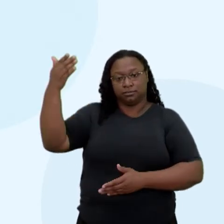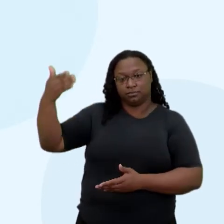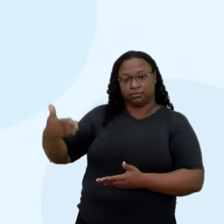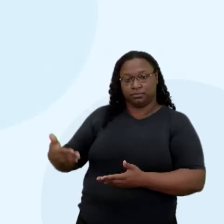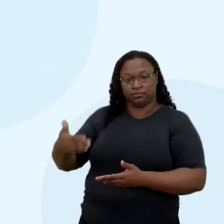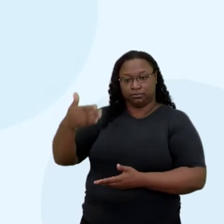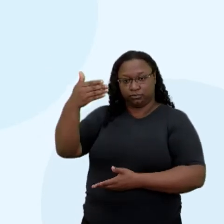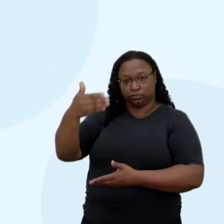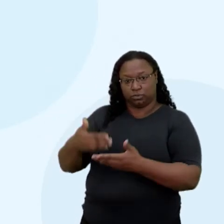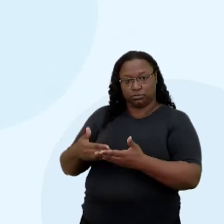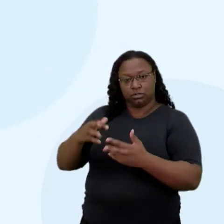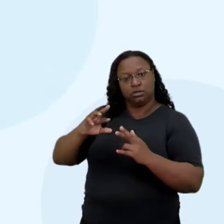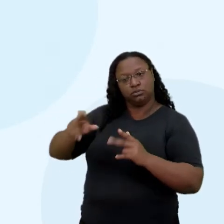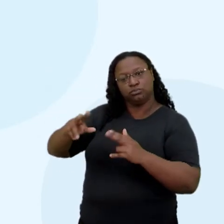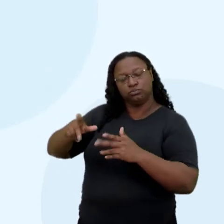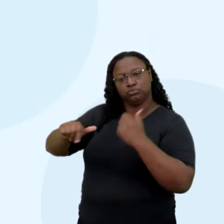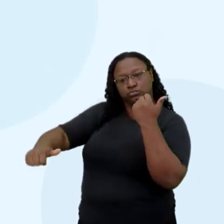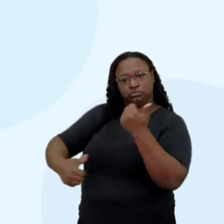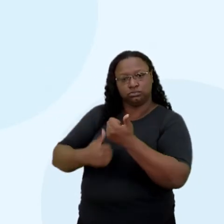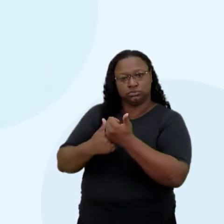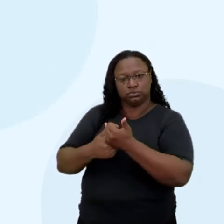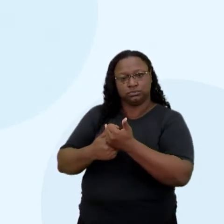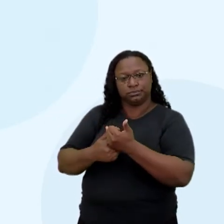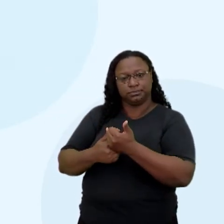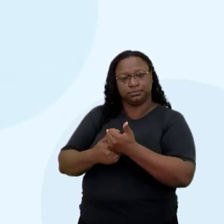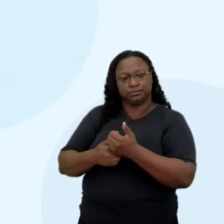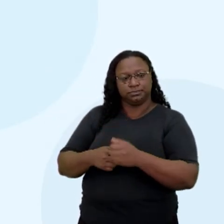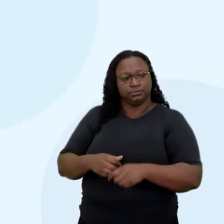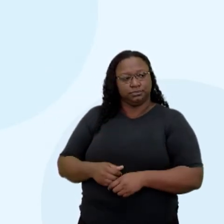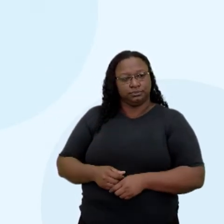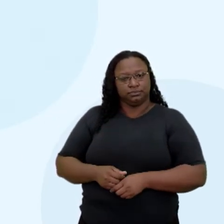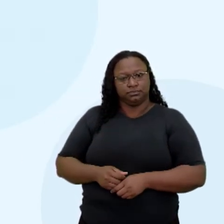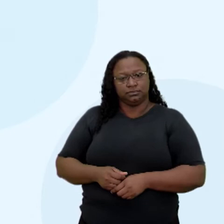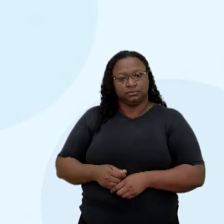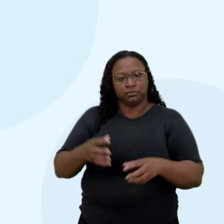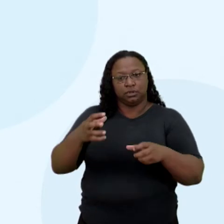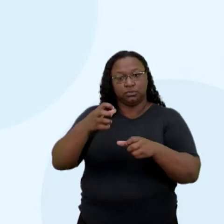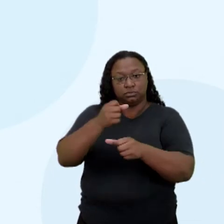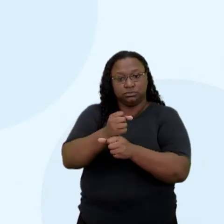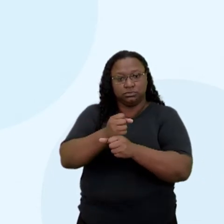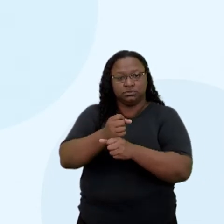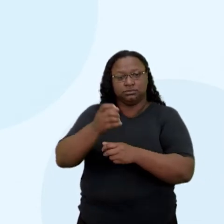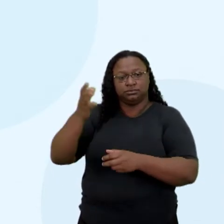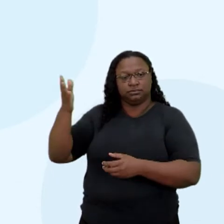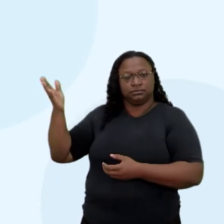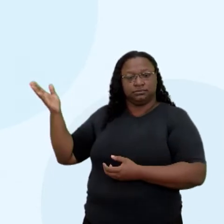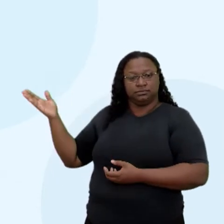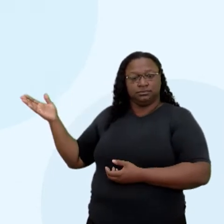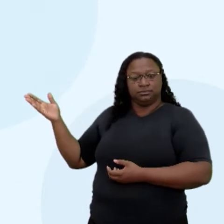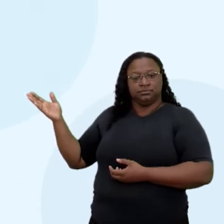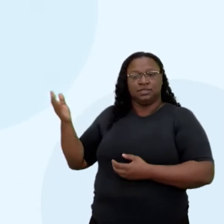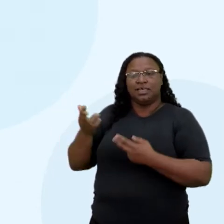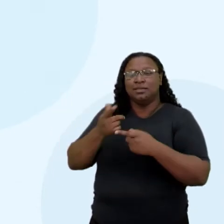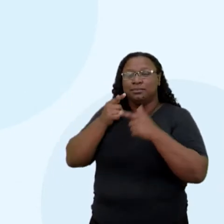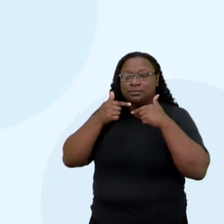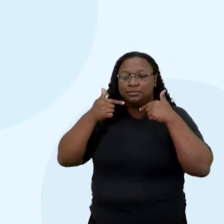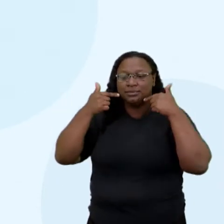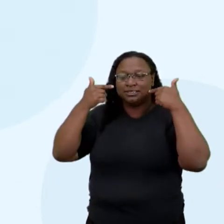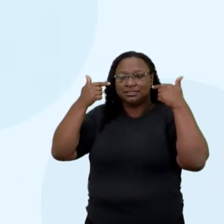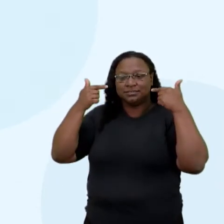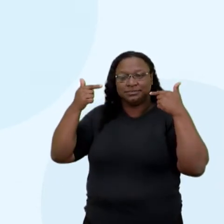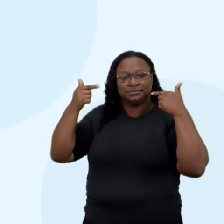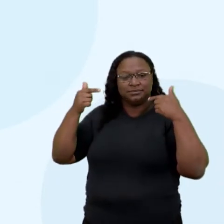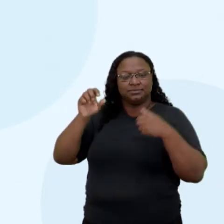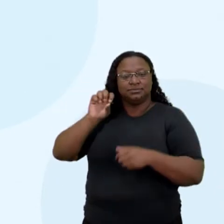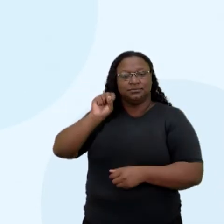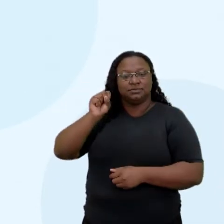gente já substitui. Então a gente está calculando aqui, ó, o produto, ó, aparece até um sorrisinho, né? Ó, tá vendo? Do x vezes